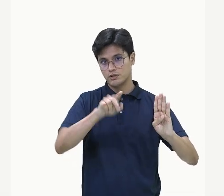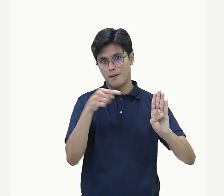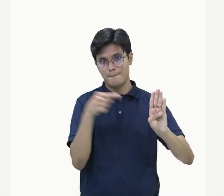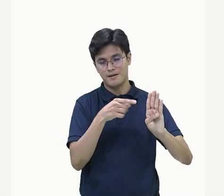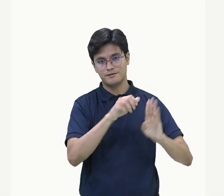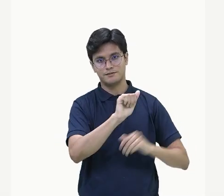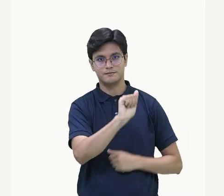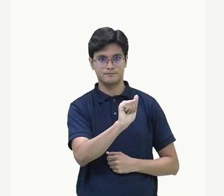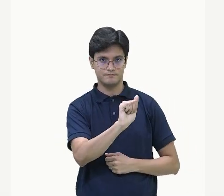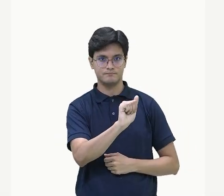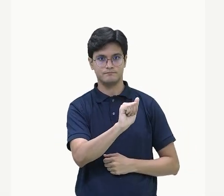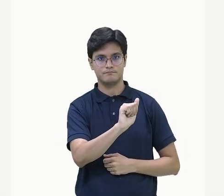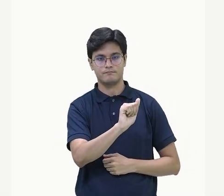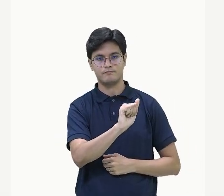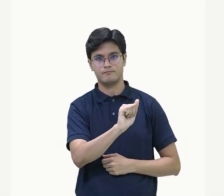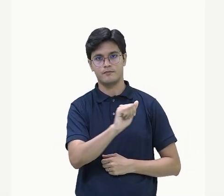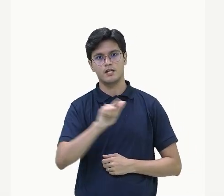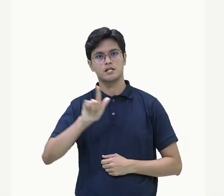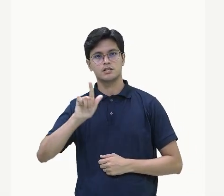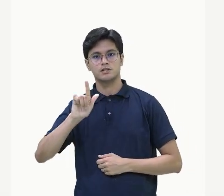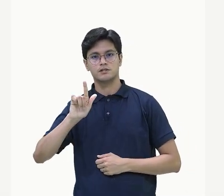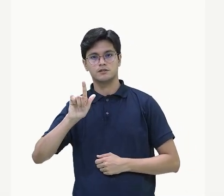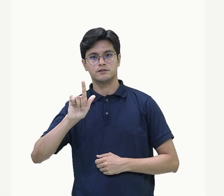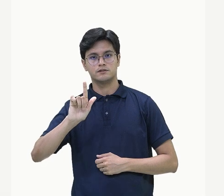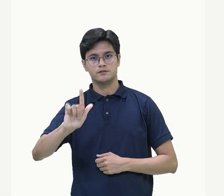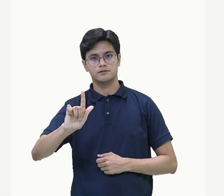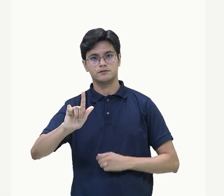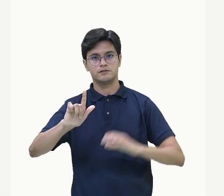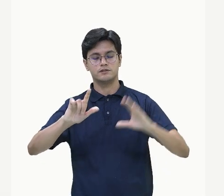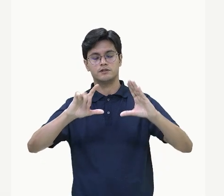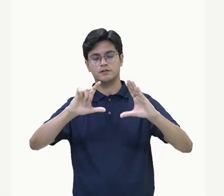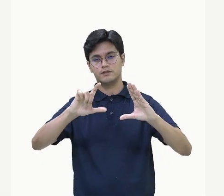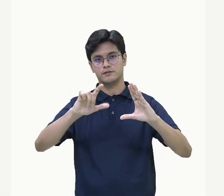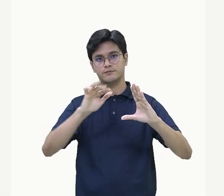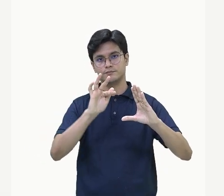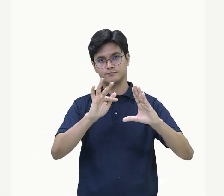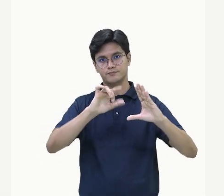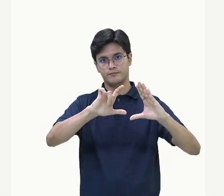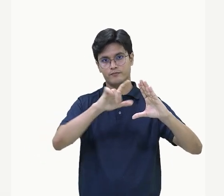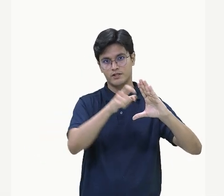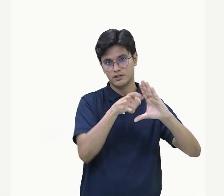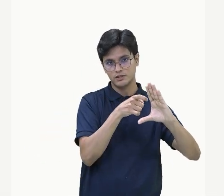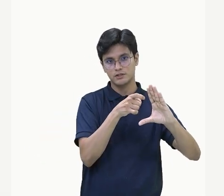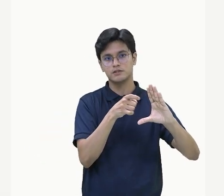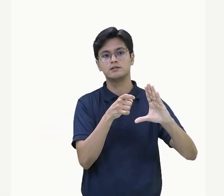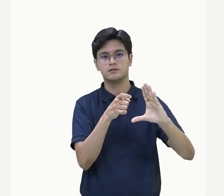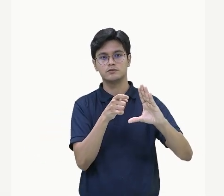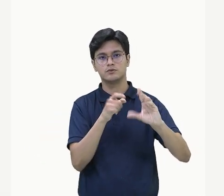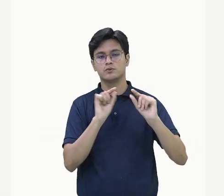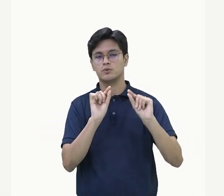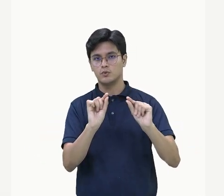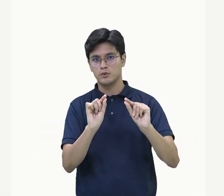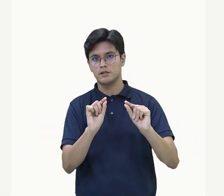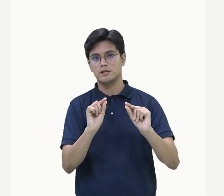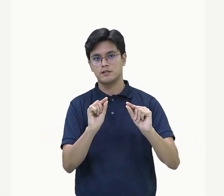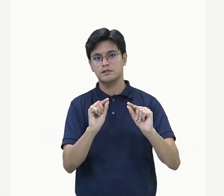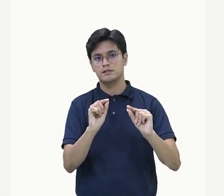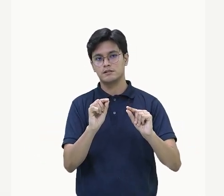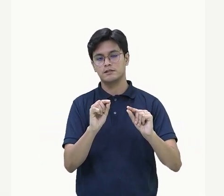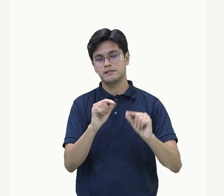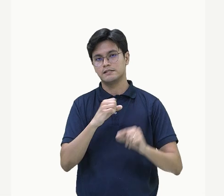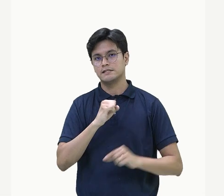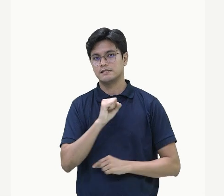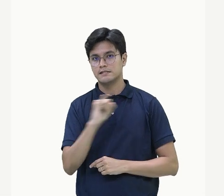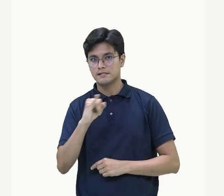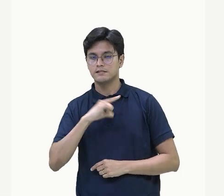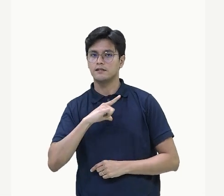G de f de x, o que a gente vai fazer? Onde tem o x, a gente vai substituir por f de x.